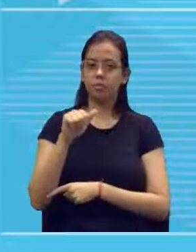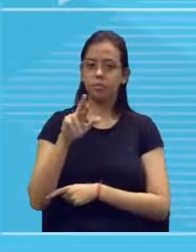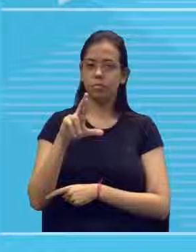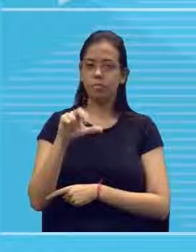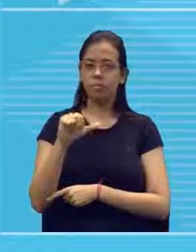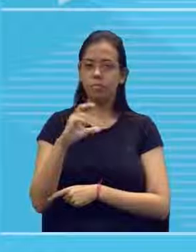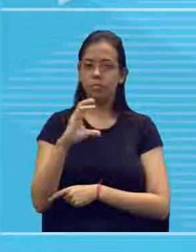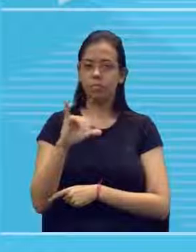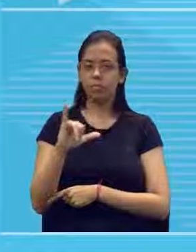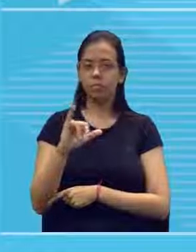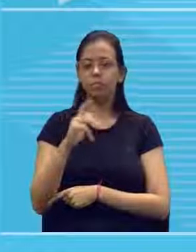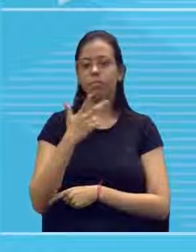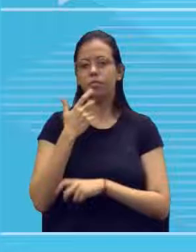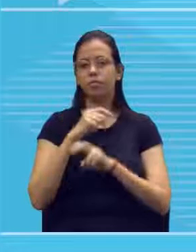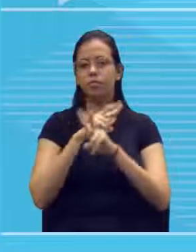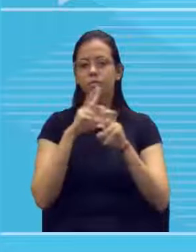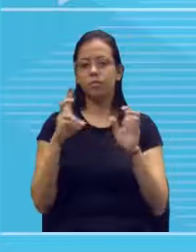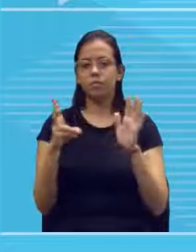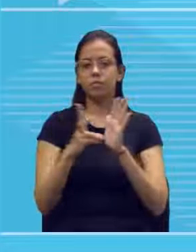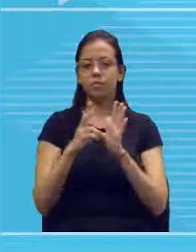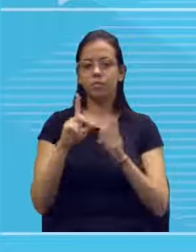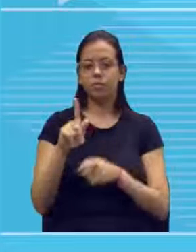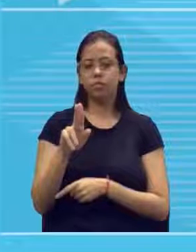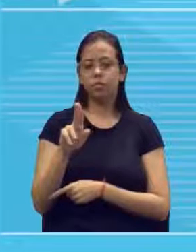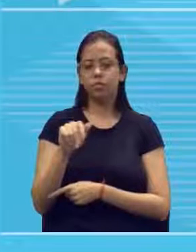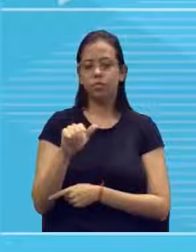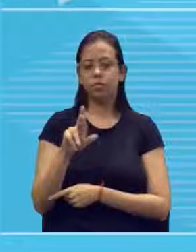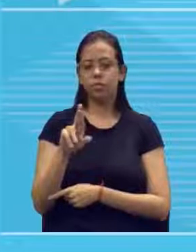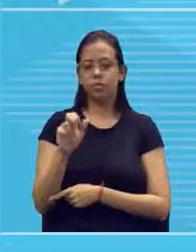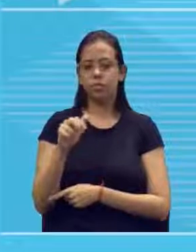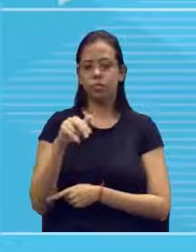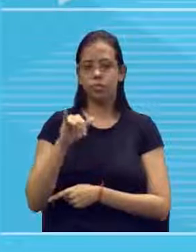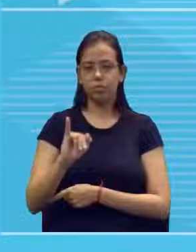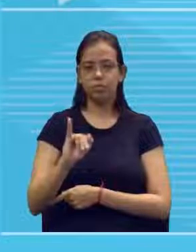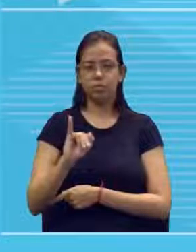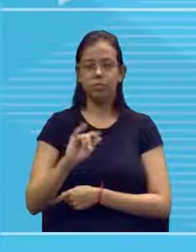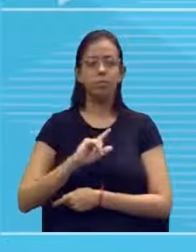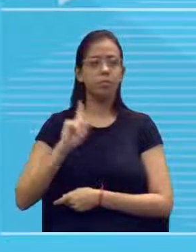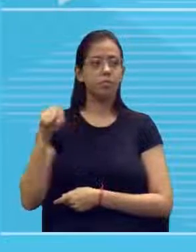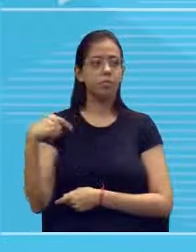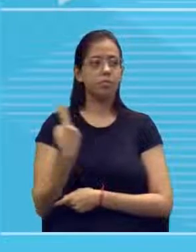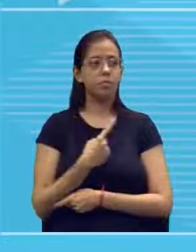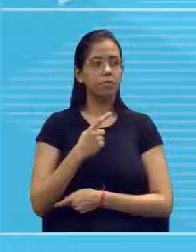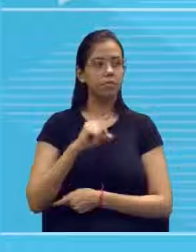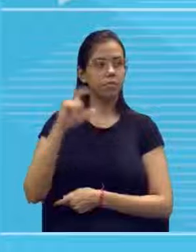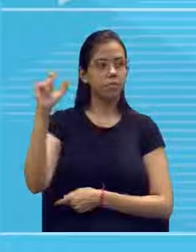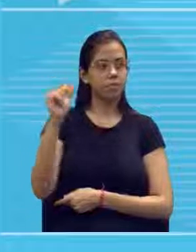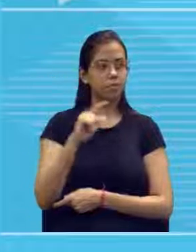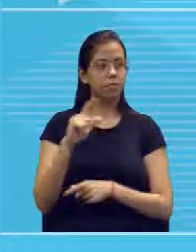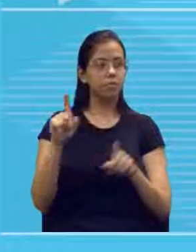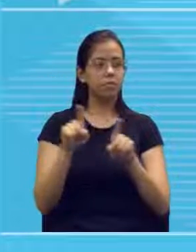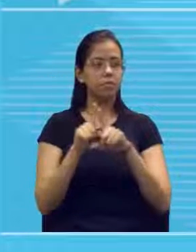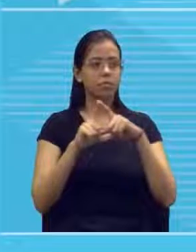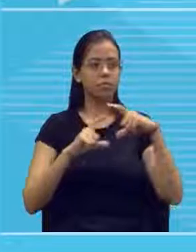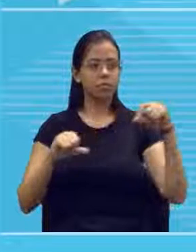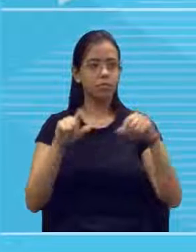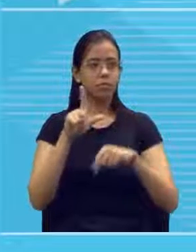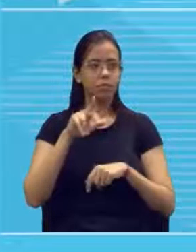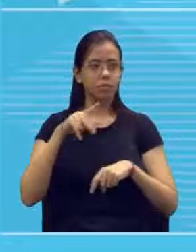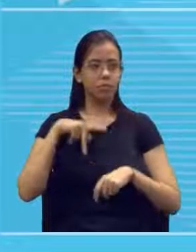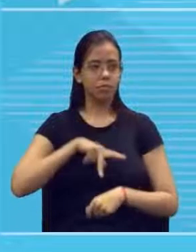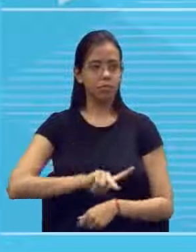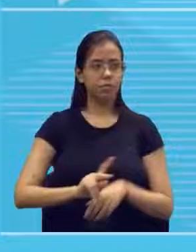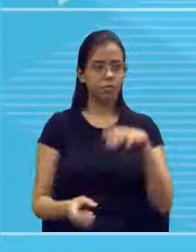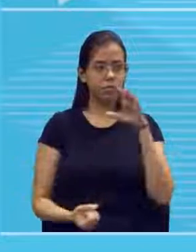conversar aqui sobre os Guaranis o sol EA lua para nós o sol EA lua são irmãos gêmeos